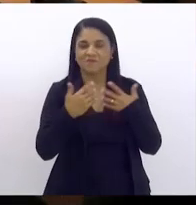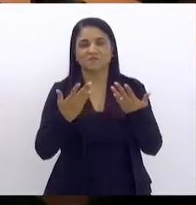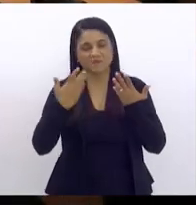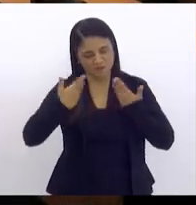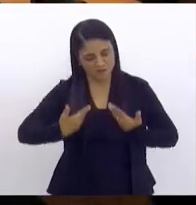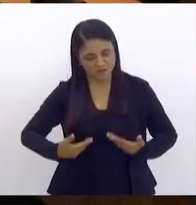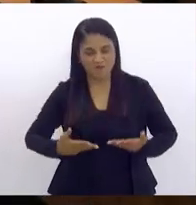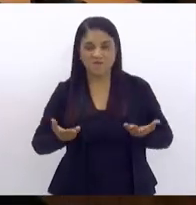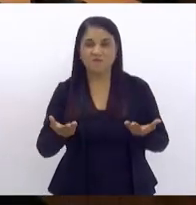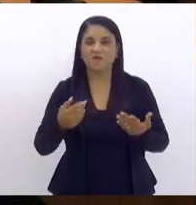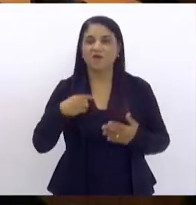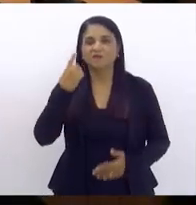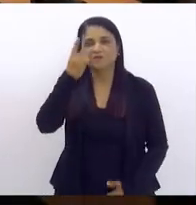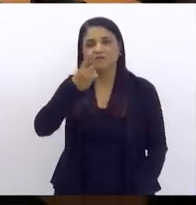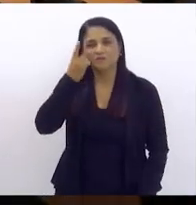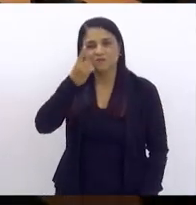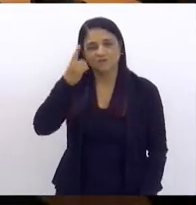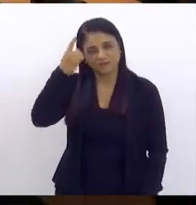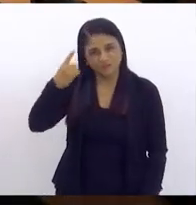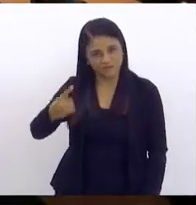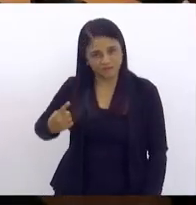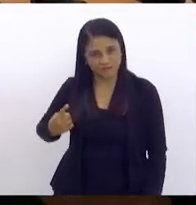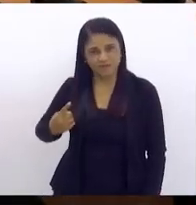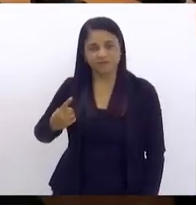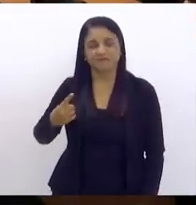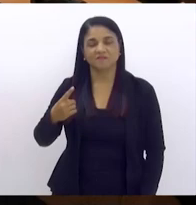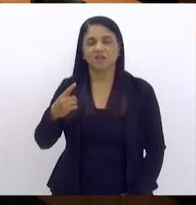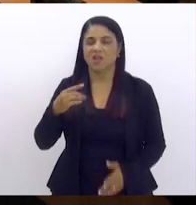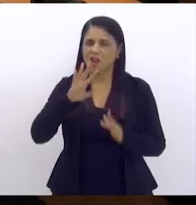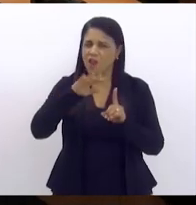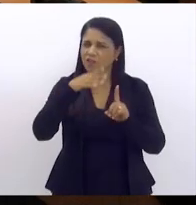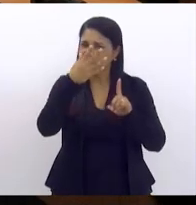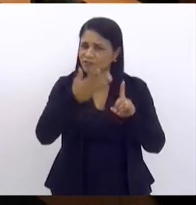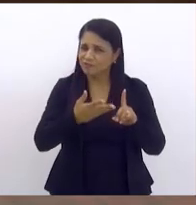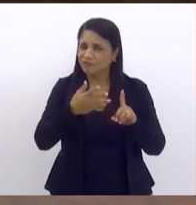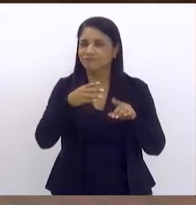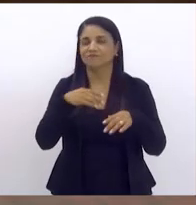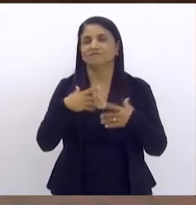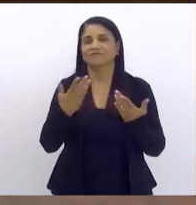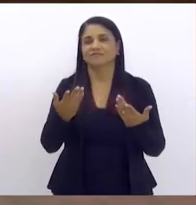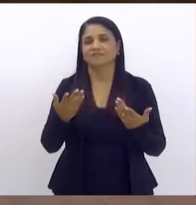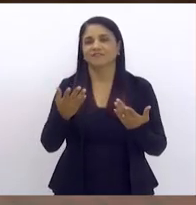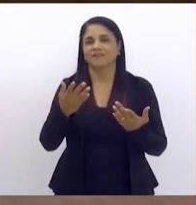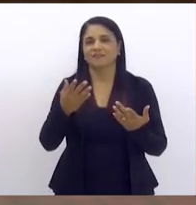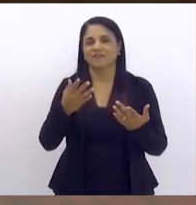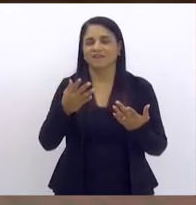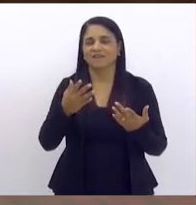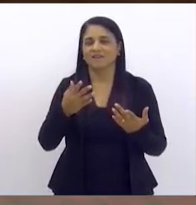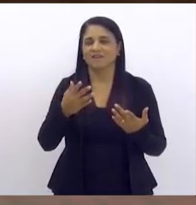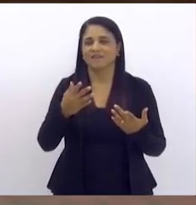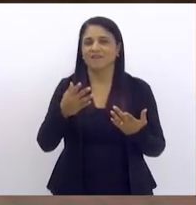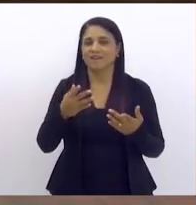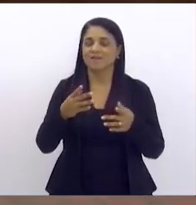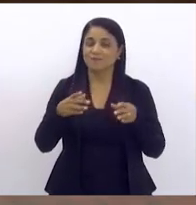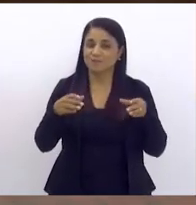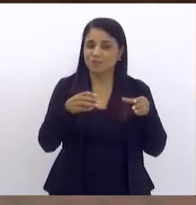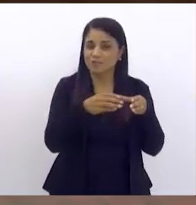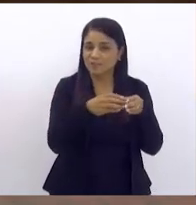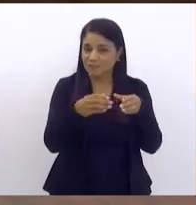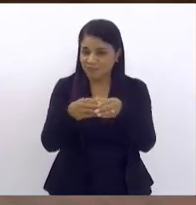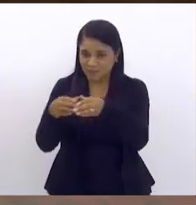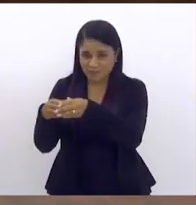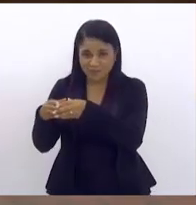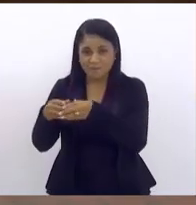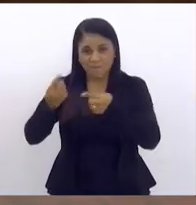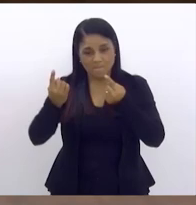Dani, elogiar a iniciativa dela, do projeto de lei que institui circuito estadual de